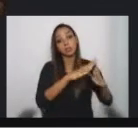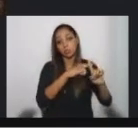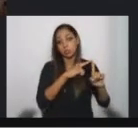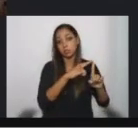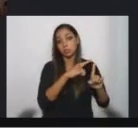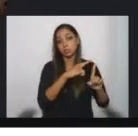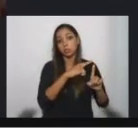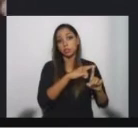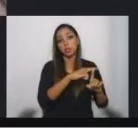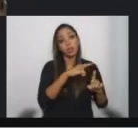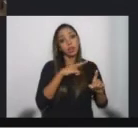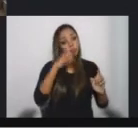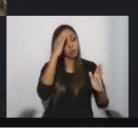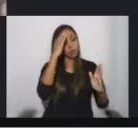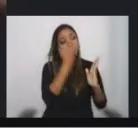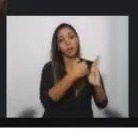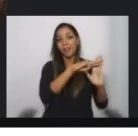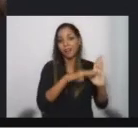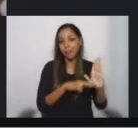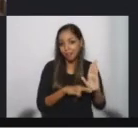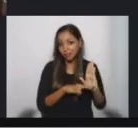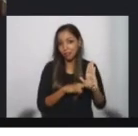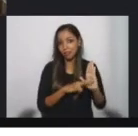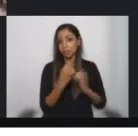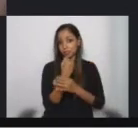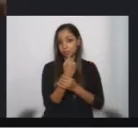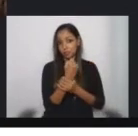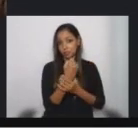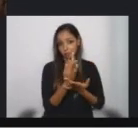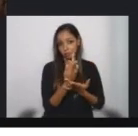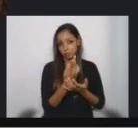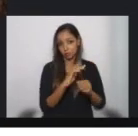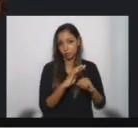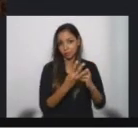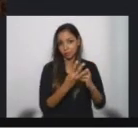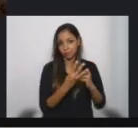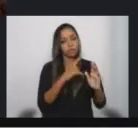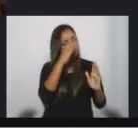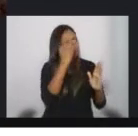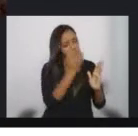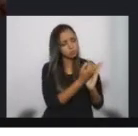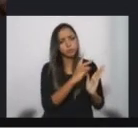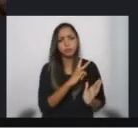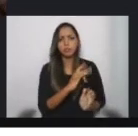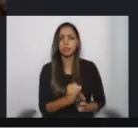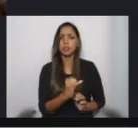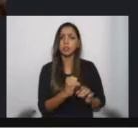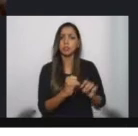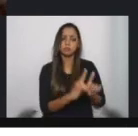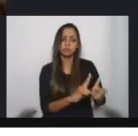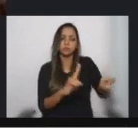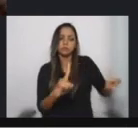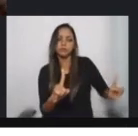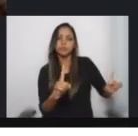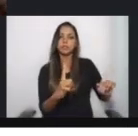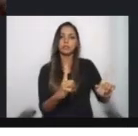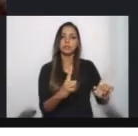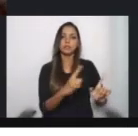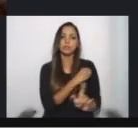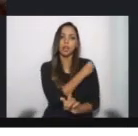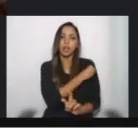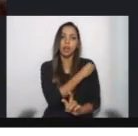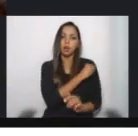em gel. Então, assim, Deus é essencial? Essa é a pergunta. Creio que sim. Deus é essencial para todos. Porque